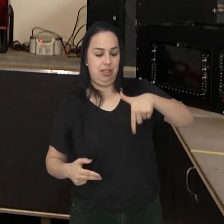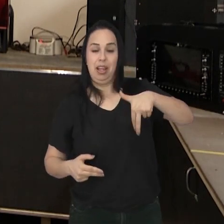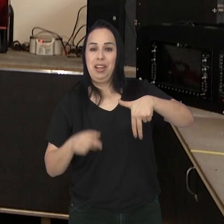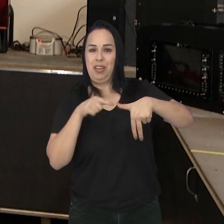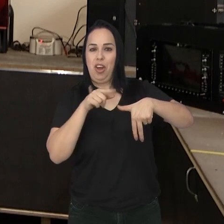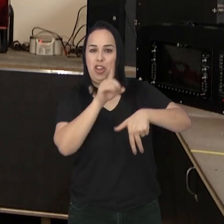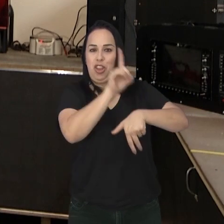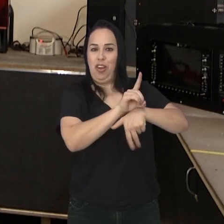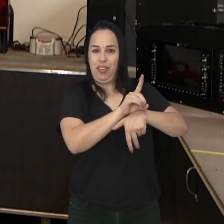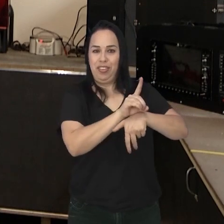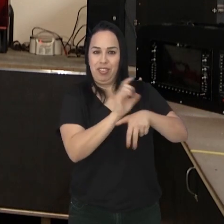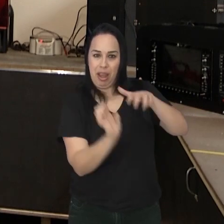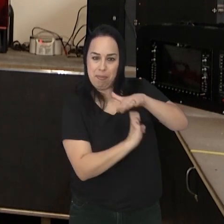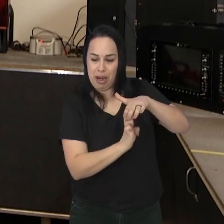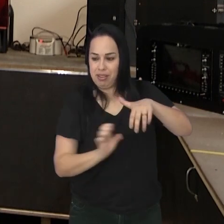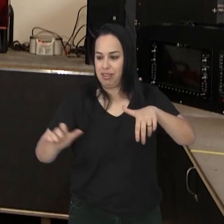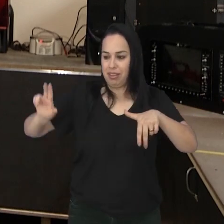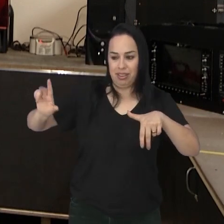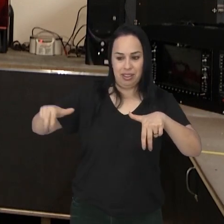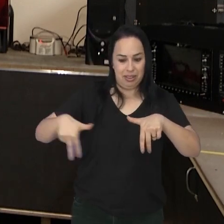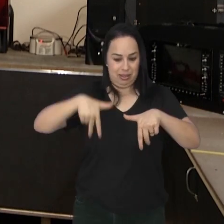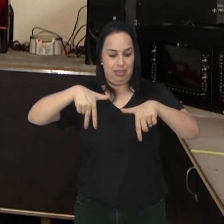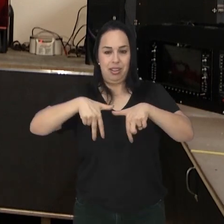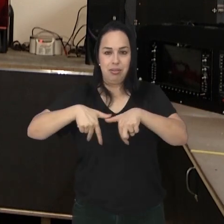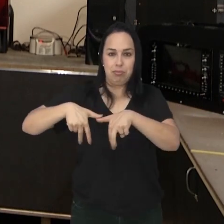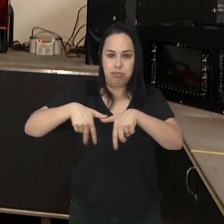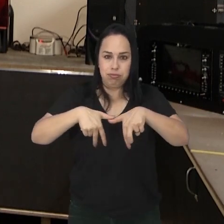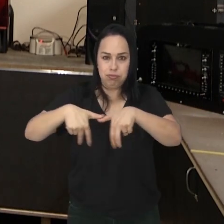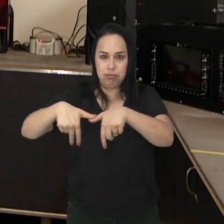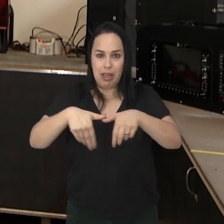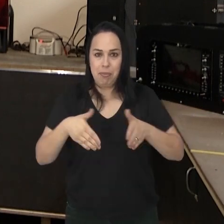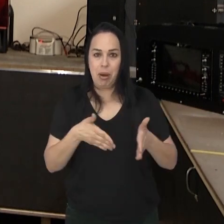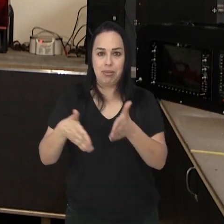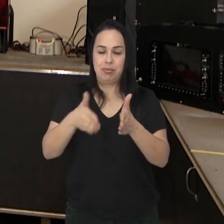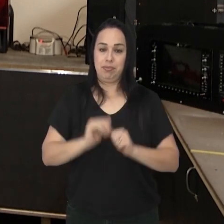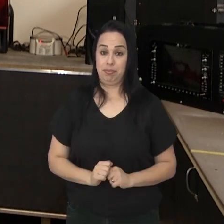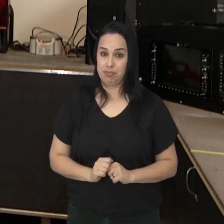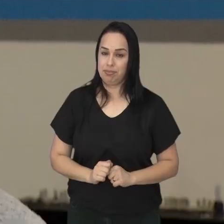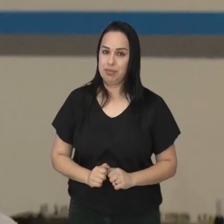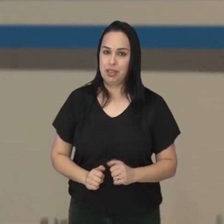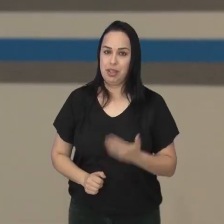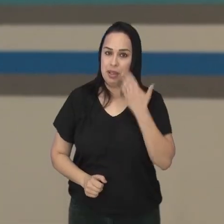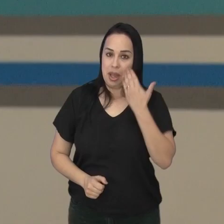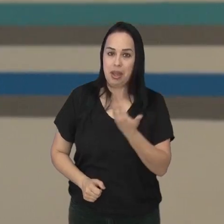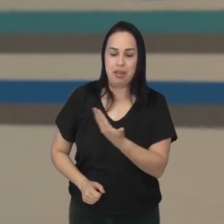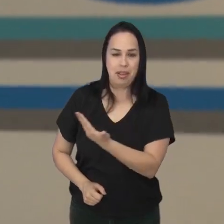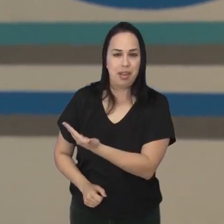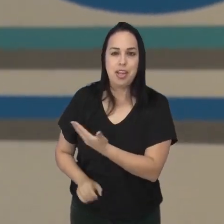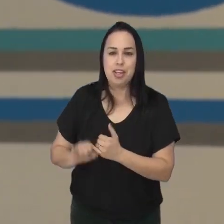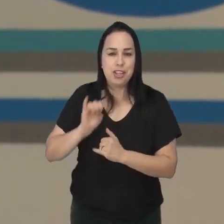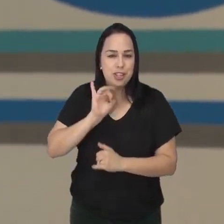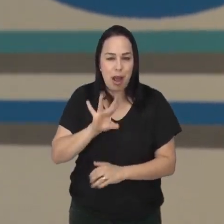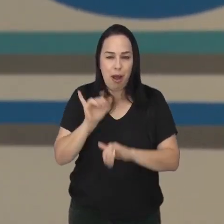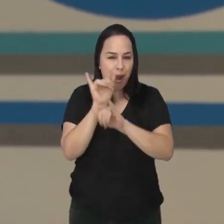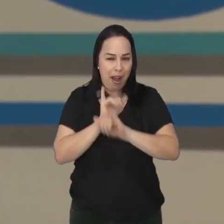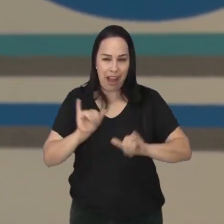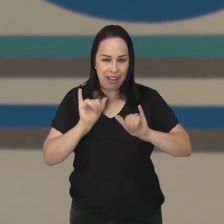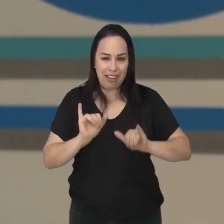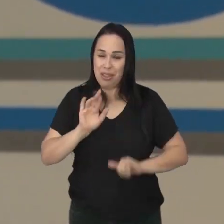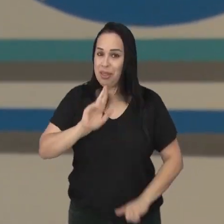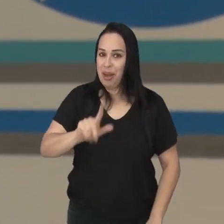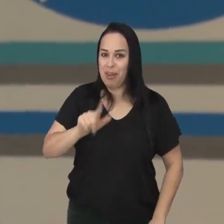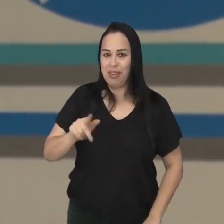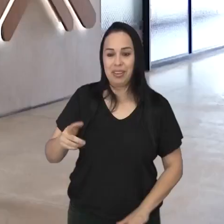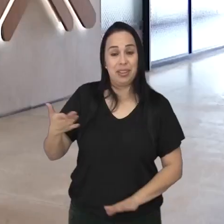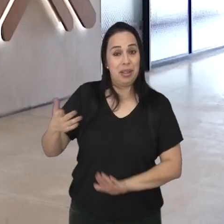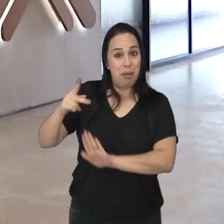do empreendedor, da startup, e faz que esse caminho se torne mais fácil para ele, no caso. E o Anderson não está fazendo uma mera